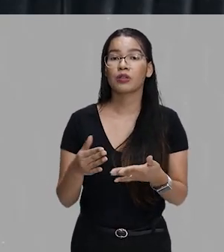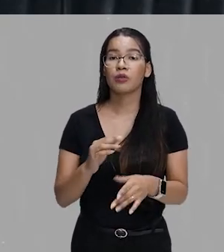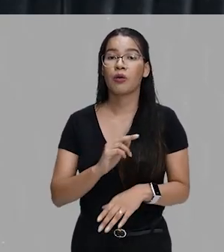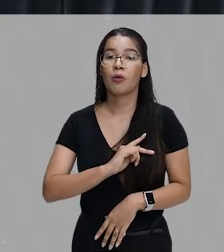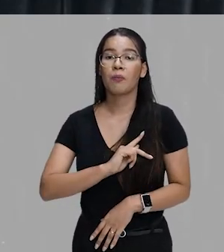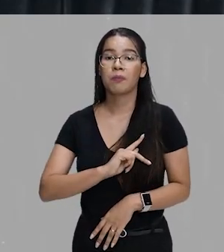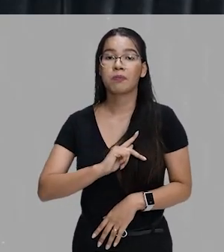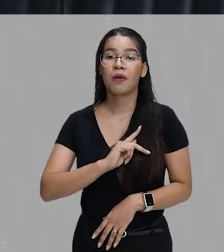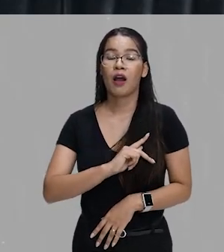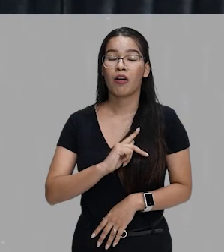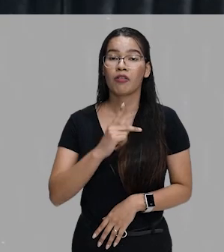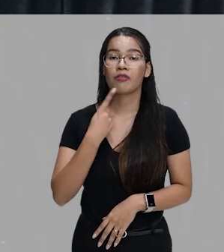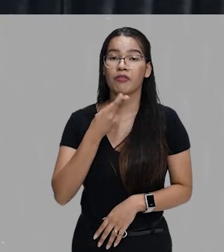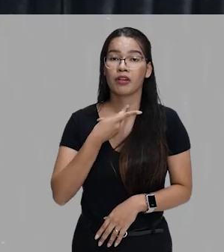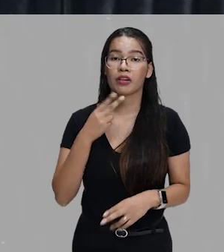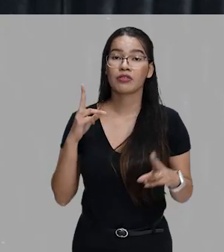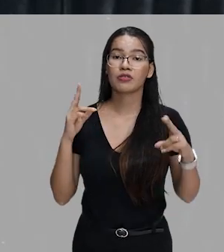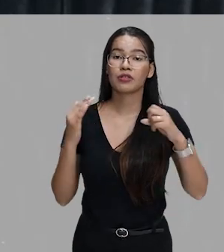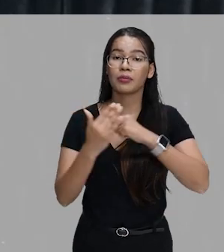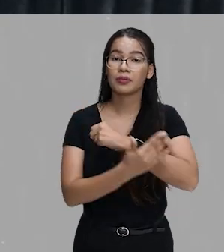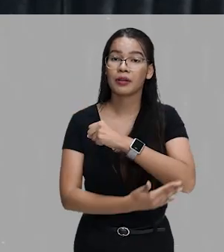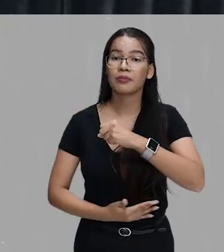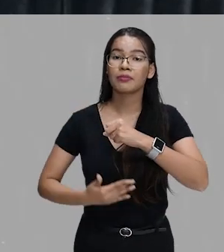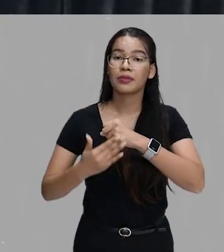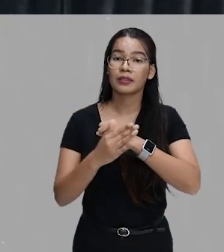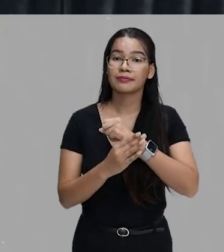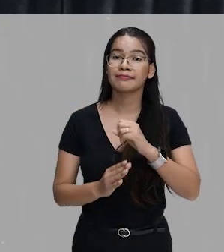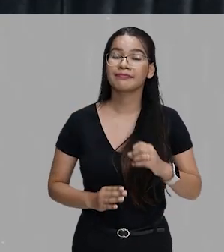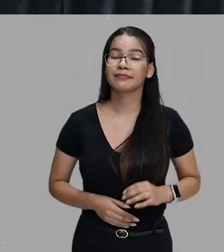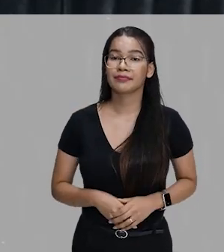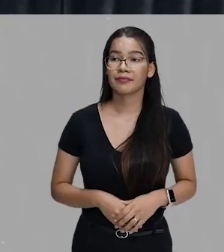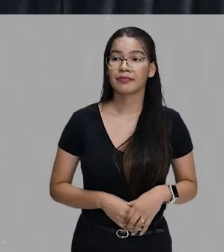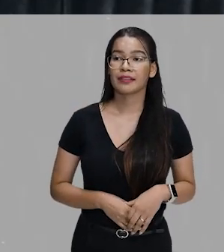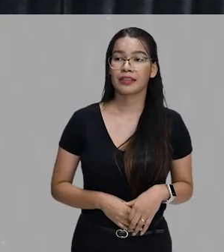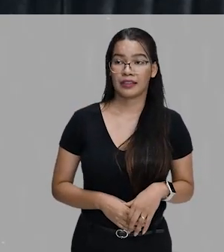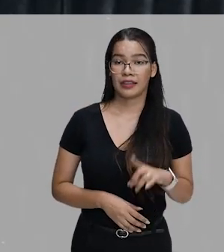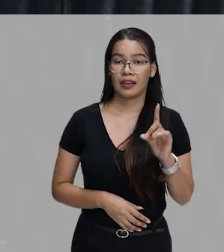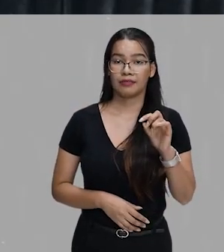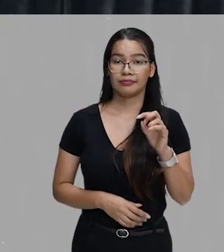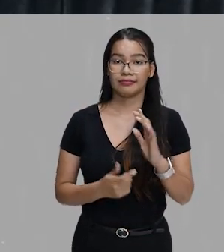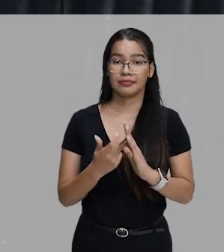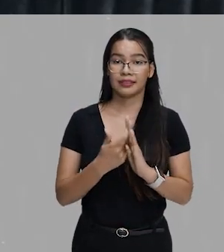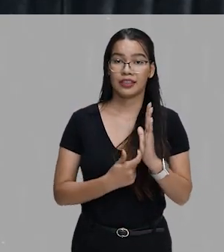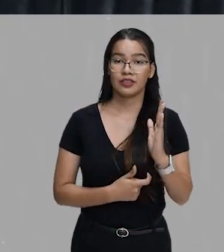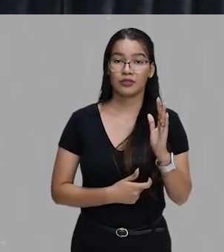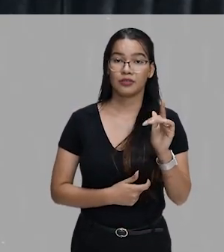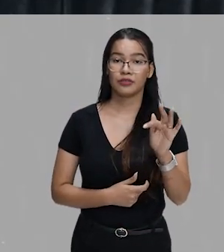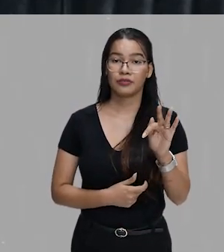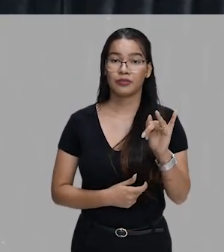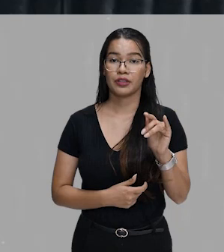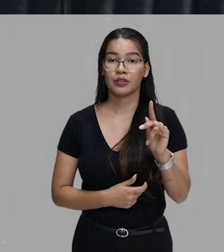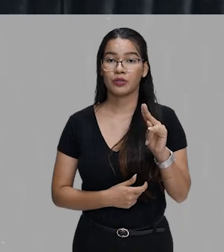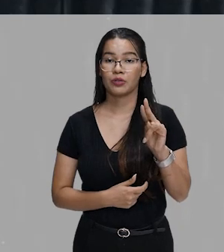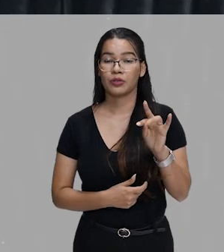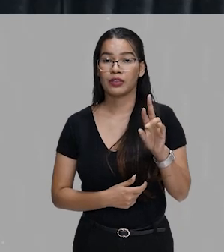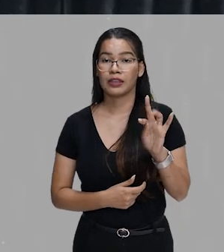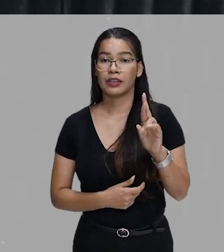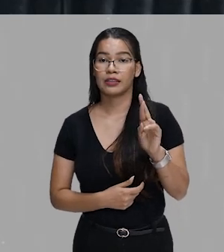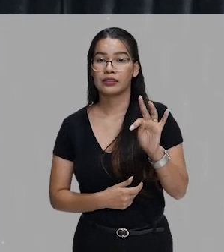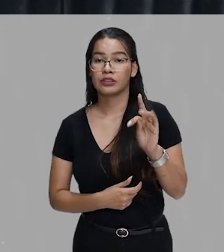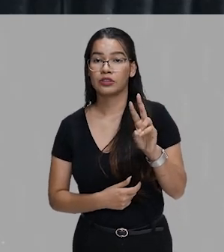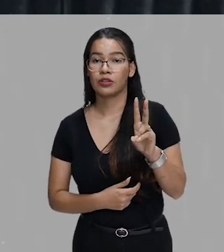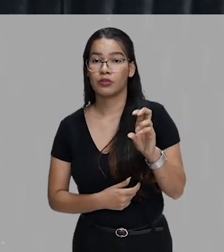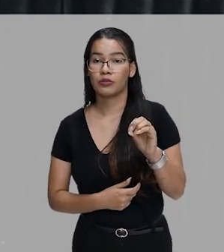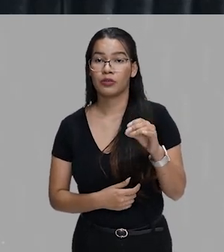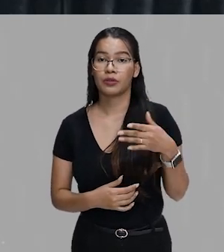inimigo, tá bom? É um texto alegórico, tá certo? Figurativo, tá bom? Então, dá uma analisada, né? Tomai,